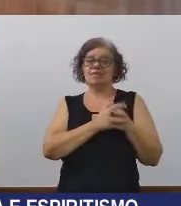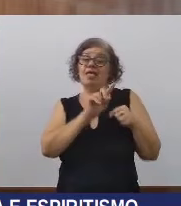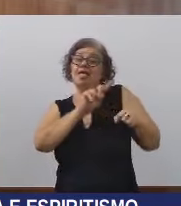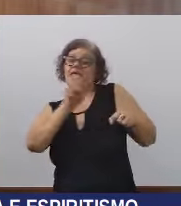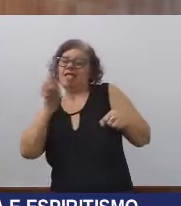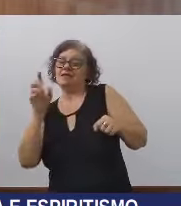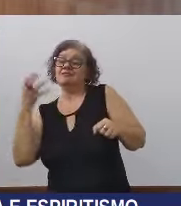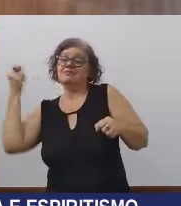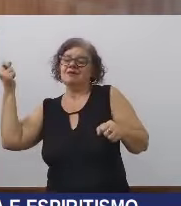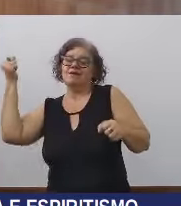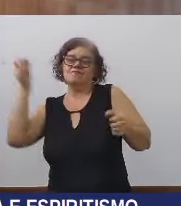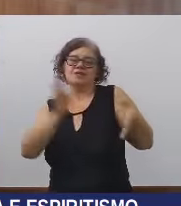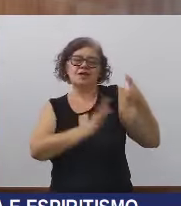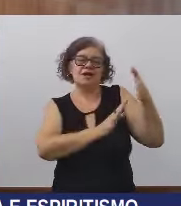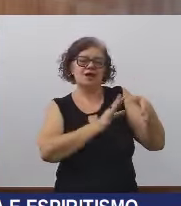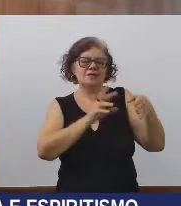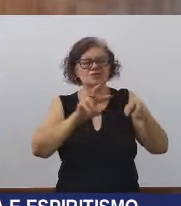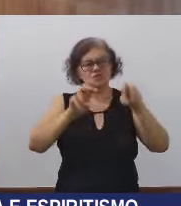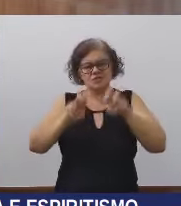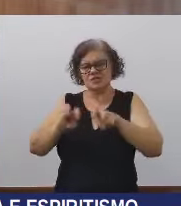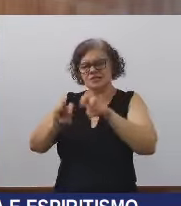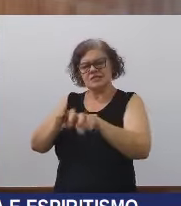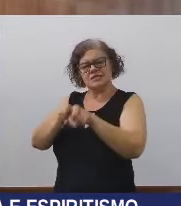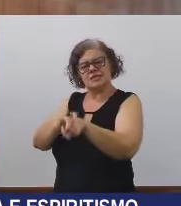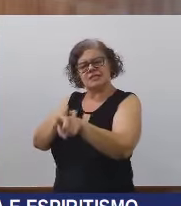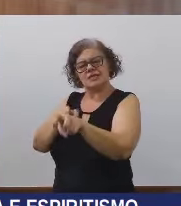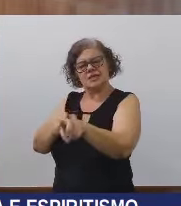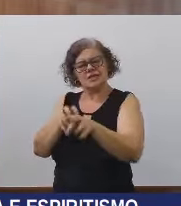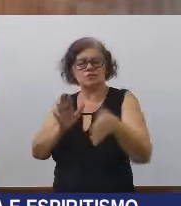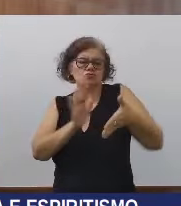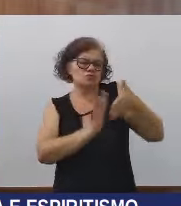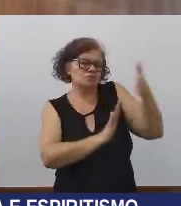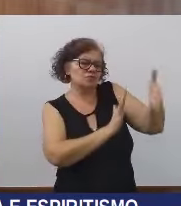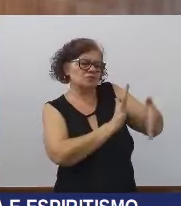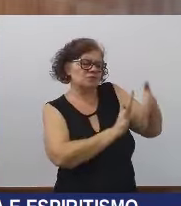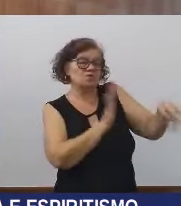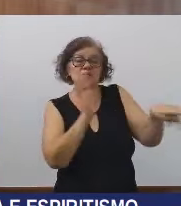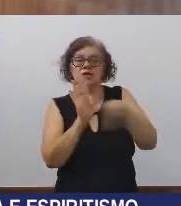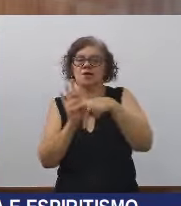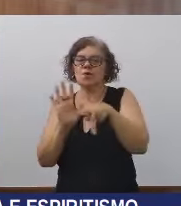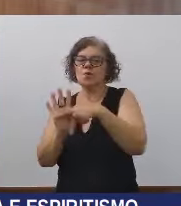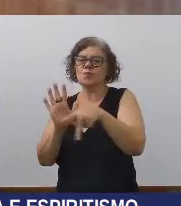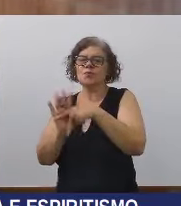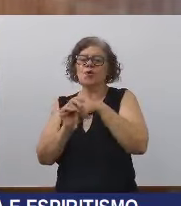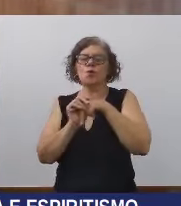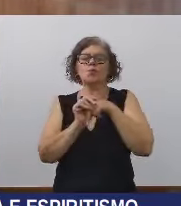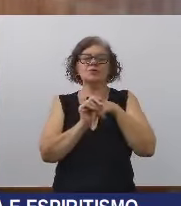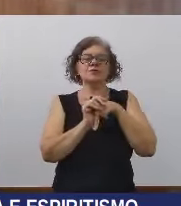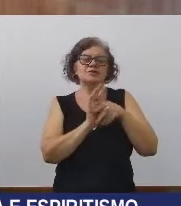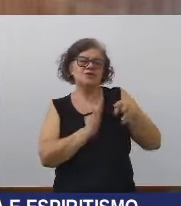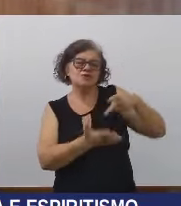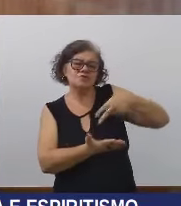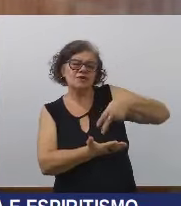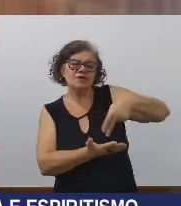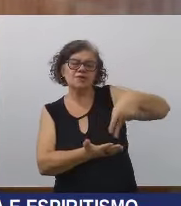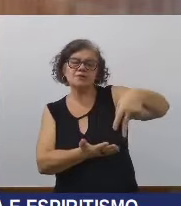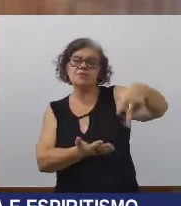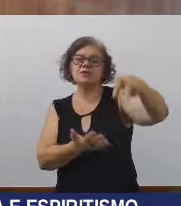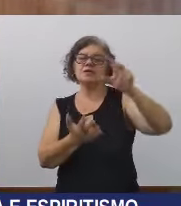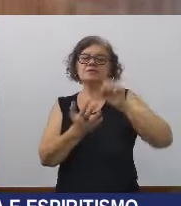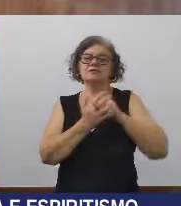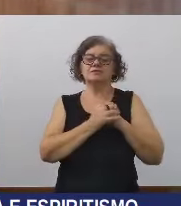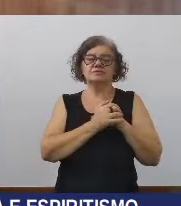E essa viagem, cada qual sentando no seu lugar, no seu vagão próprio, nós vamos